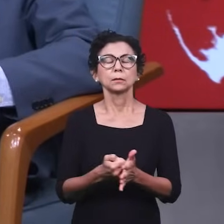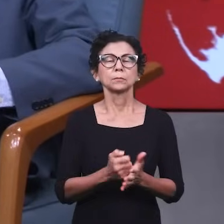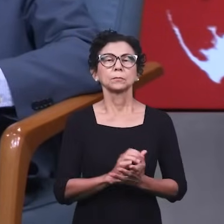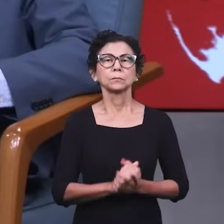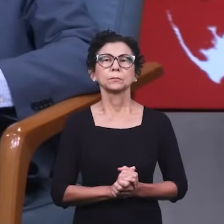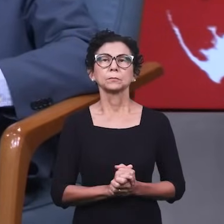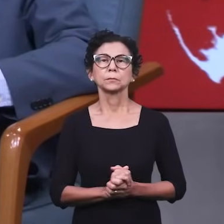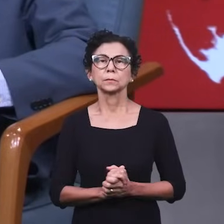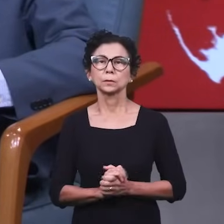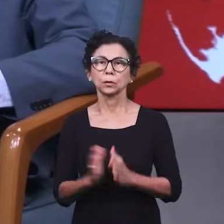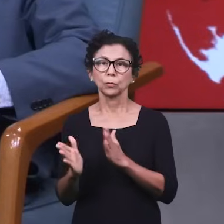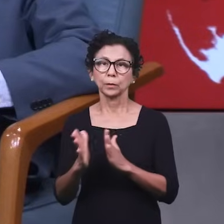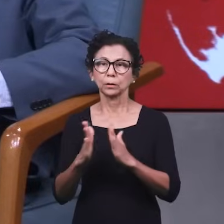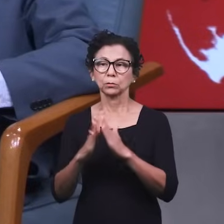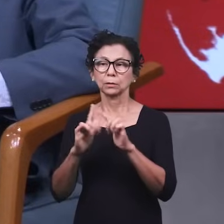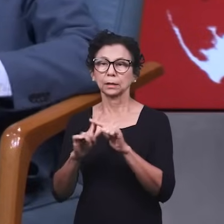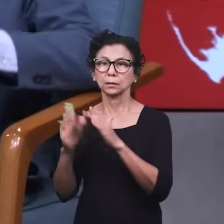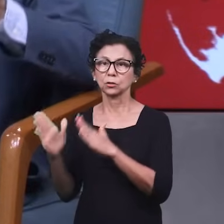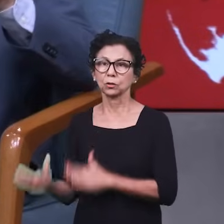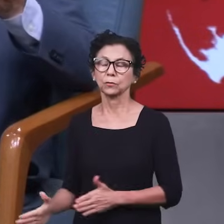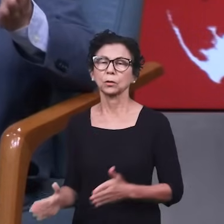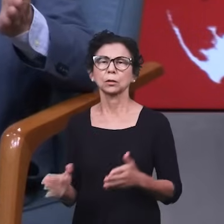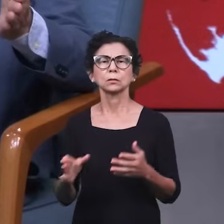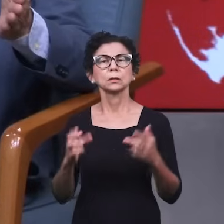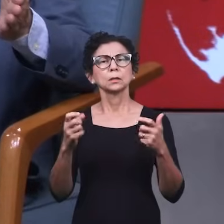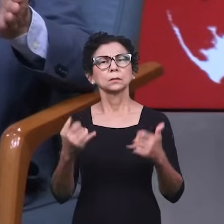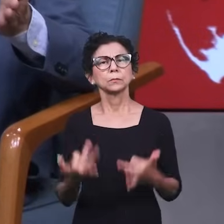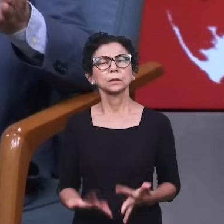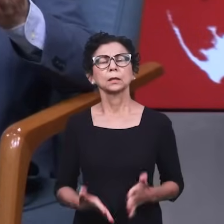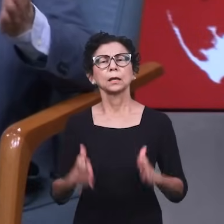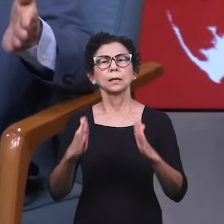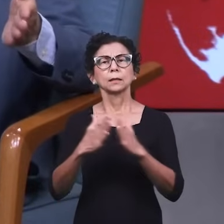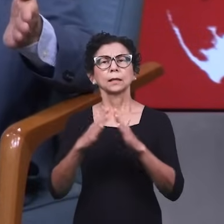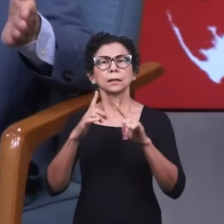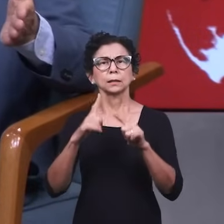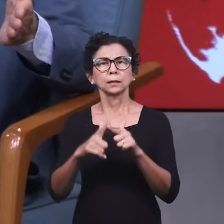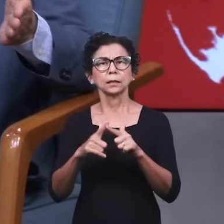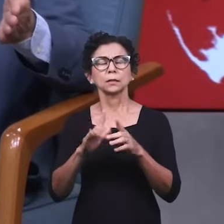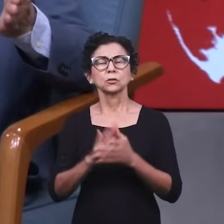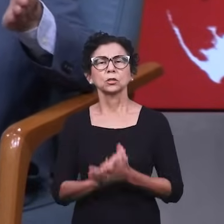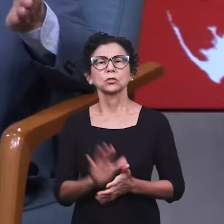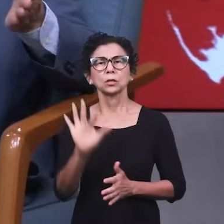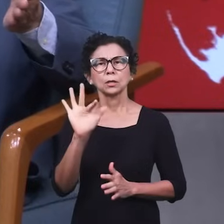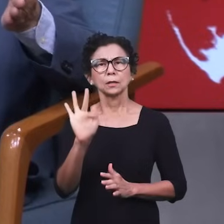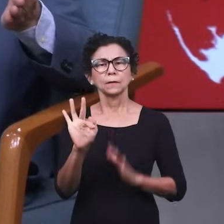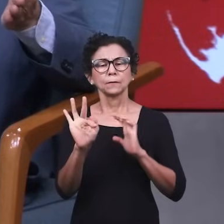desse momento da igreja. Nós falamos na igreja de Filadélfia, quando fala